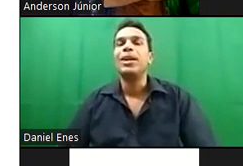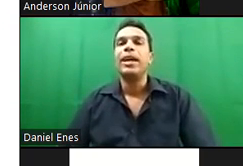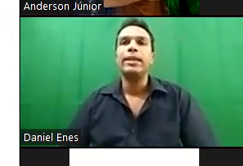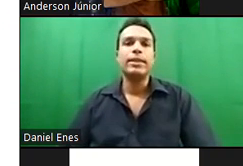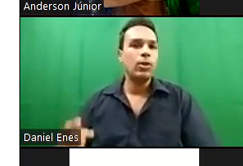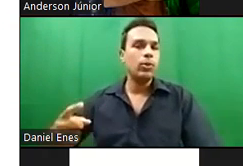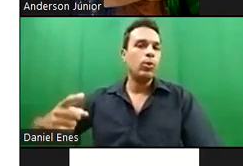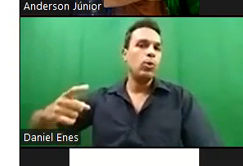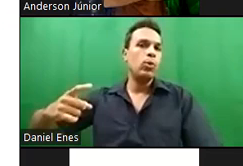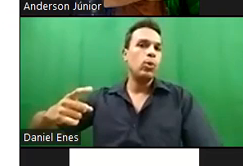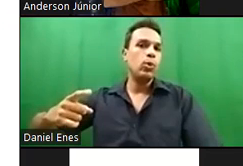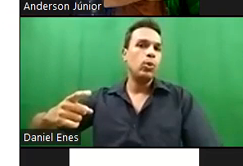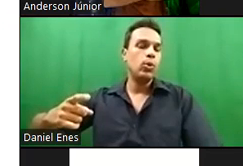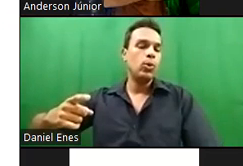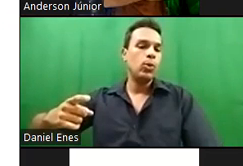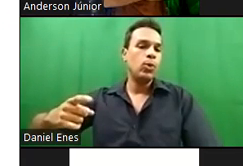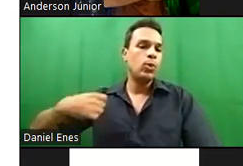Isso. Então,